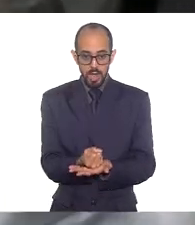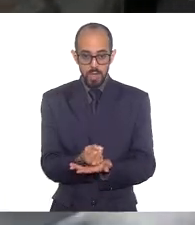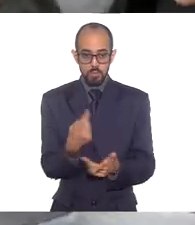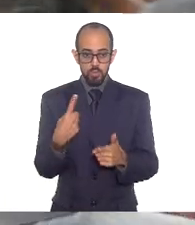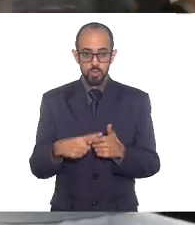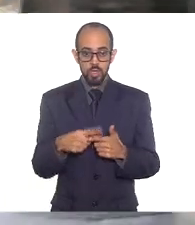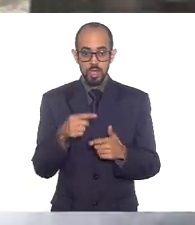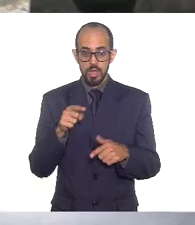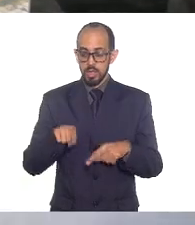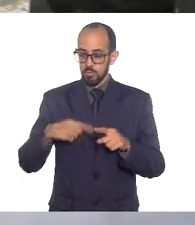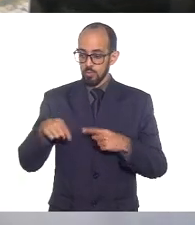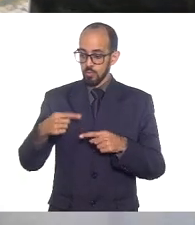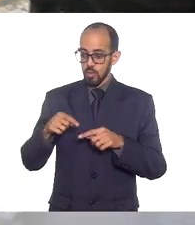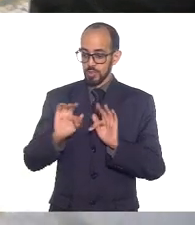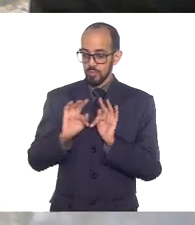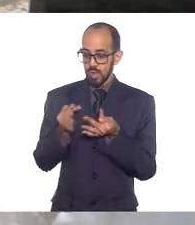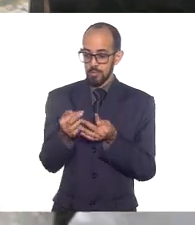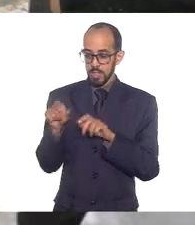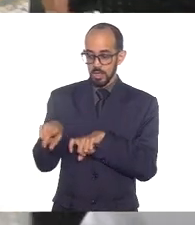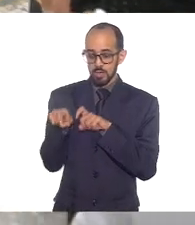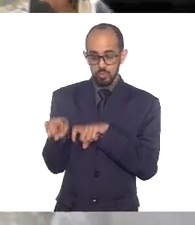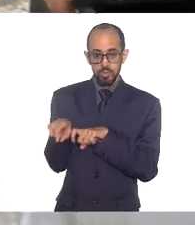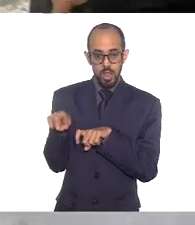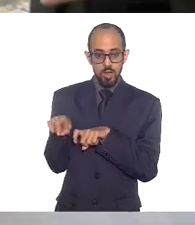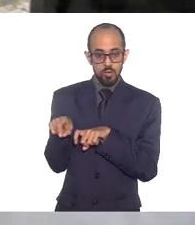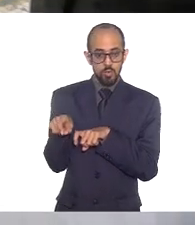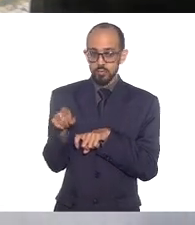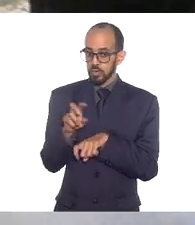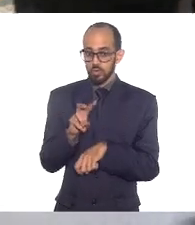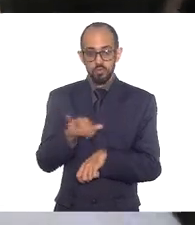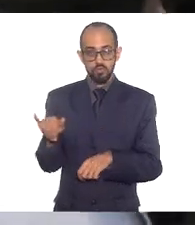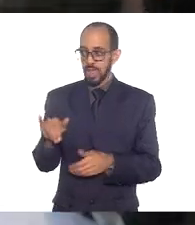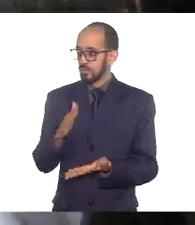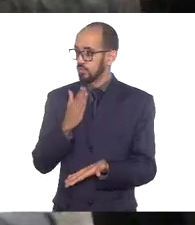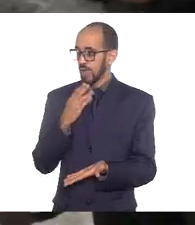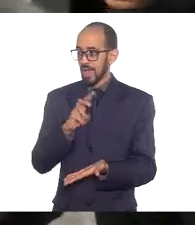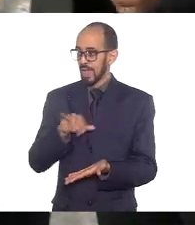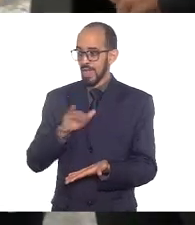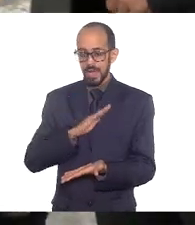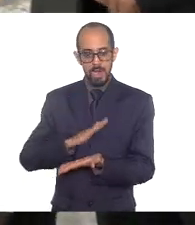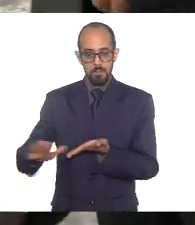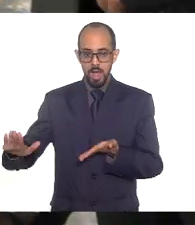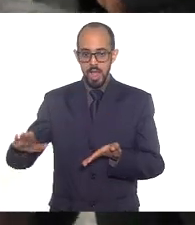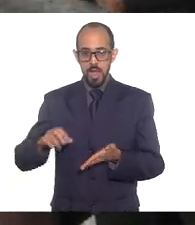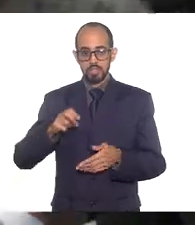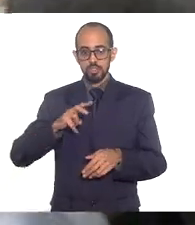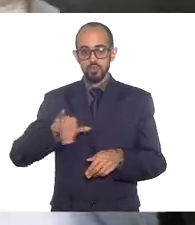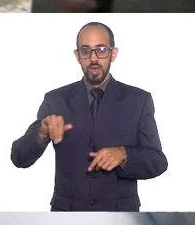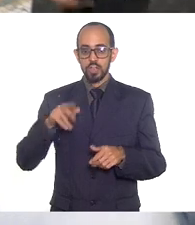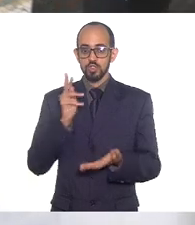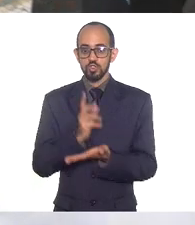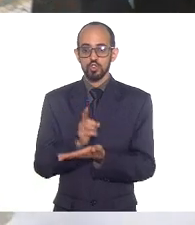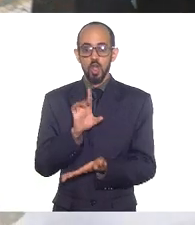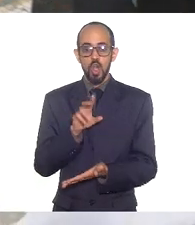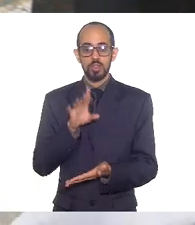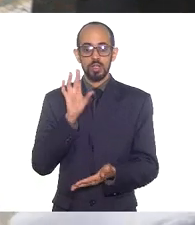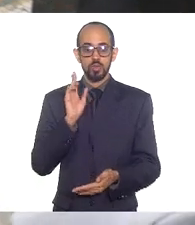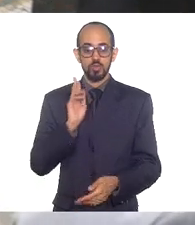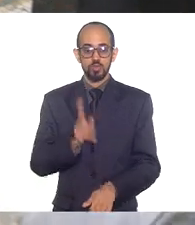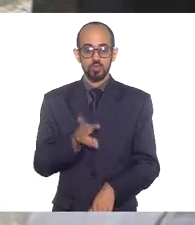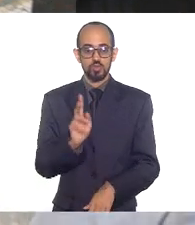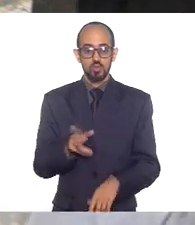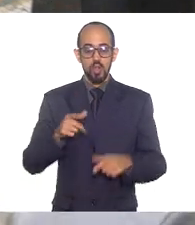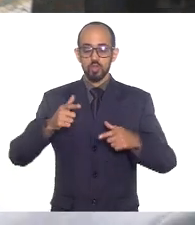vamos ter mais pequeno produtor rural nós vamos ter agricultura familiar é só conseguia até apenas os monopólios dos grandes